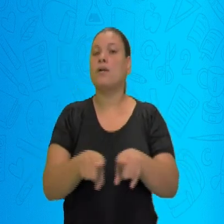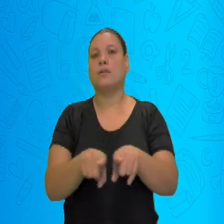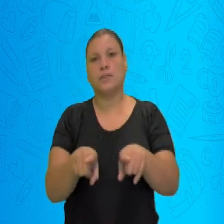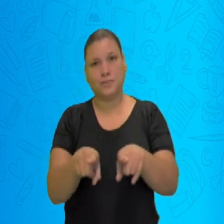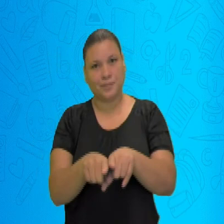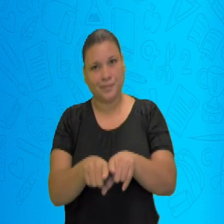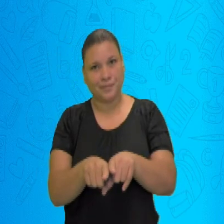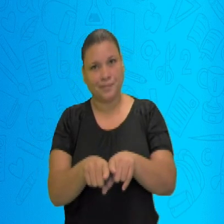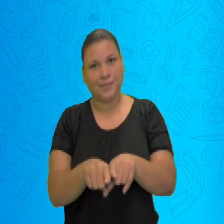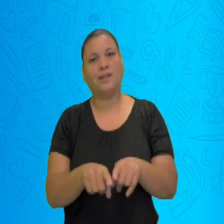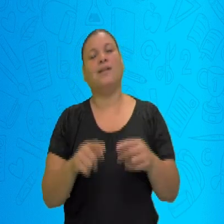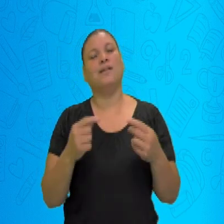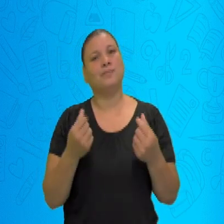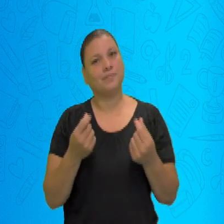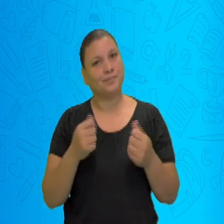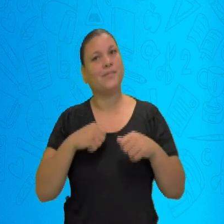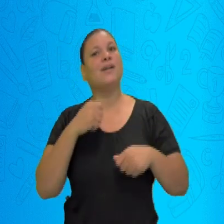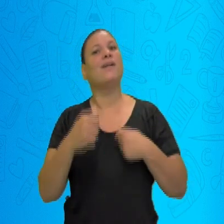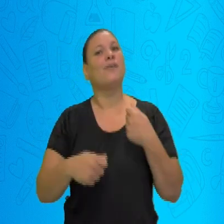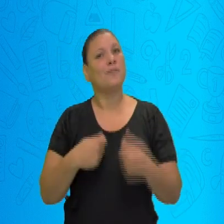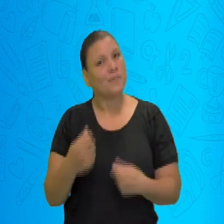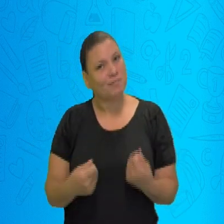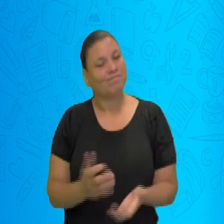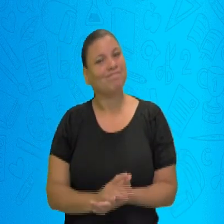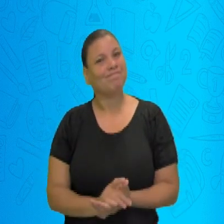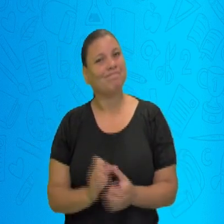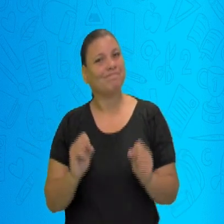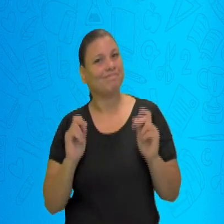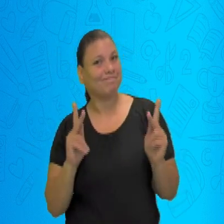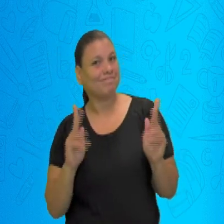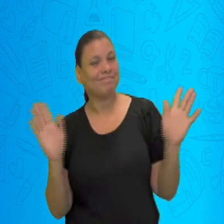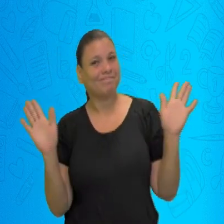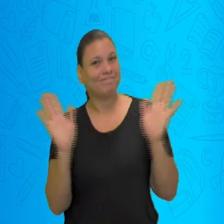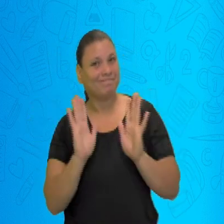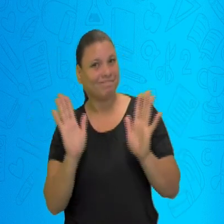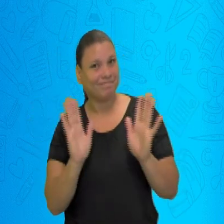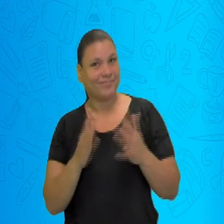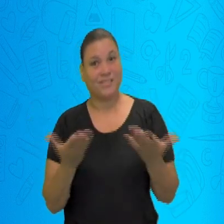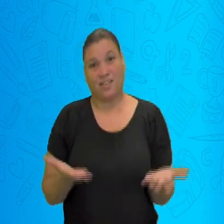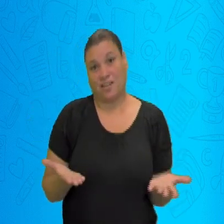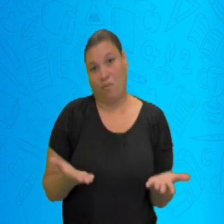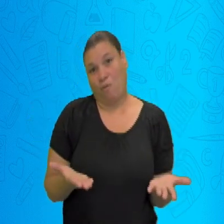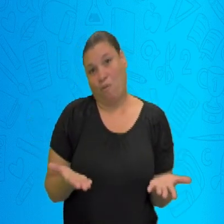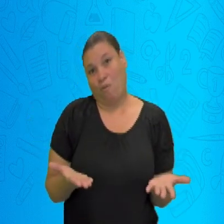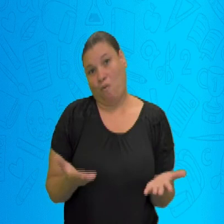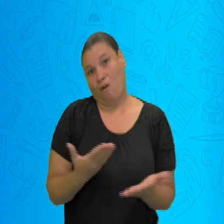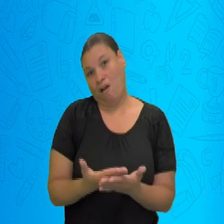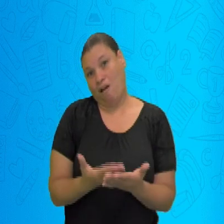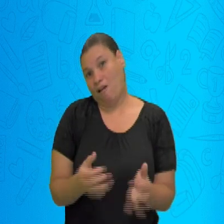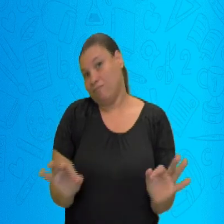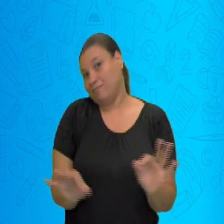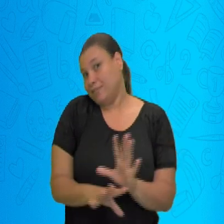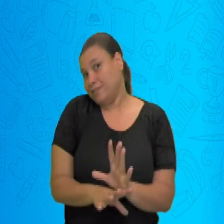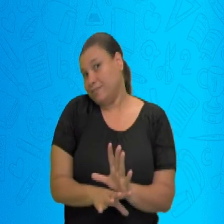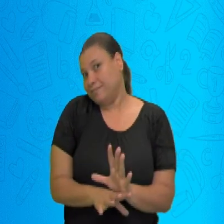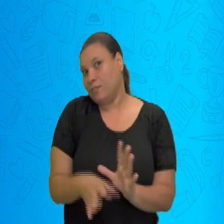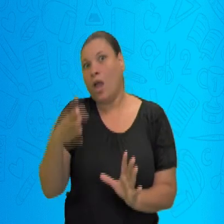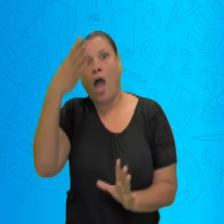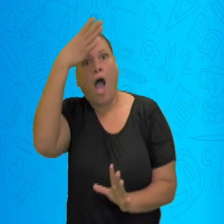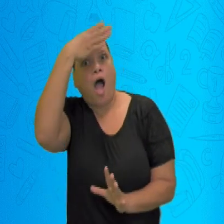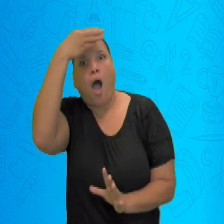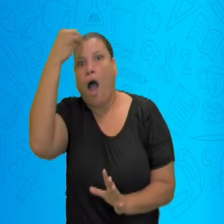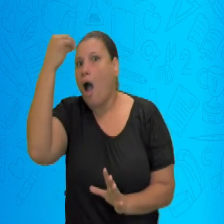físicas, ok? E essa aula vai ficando por aqui, tá? Não esqueça